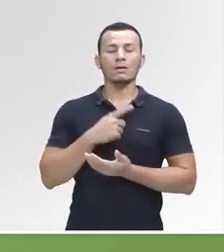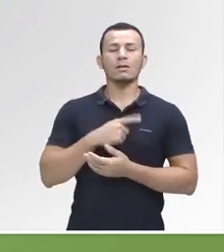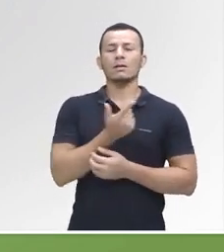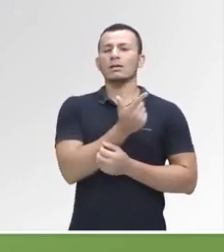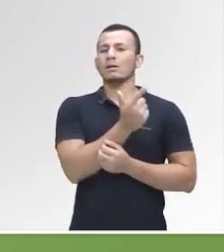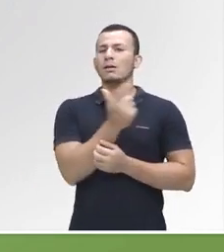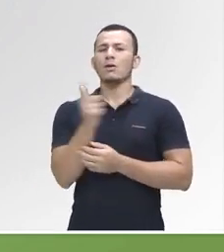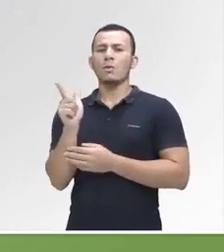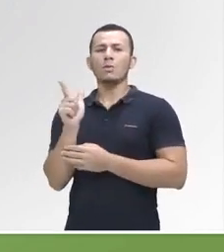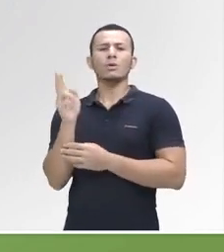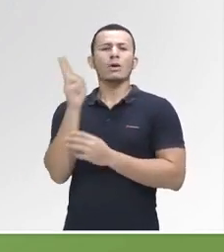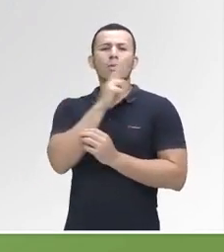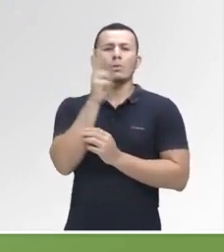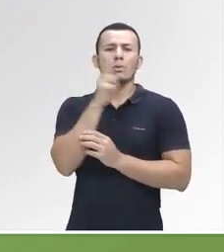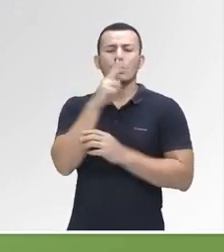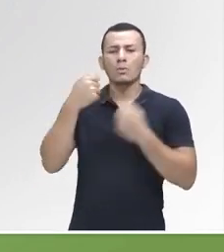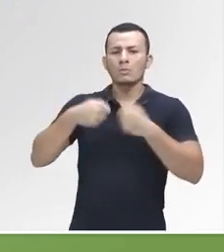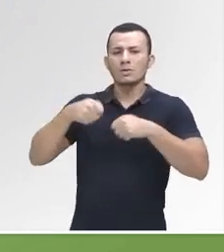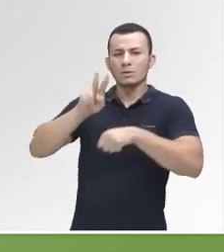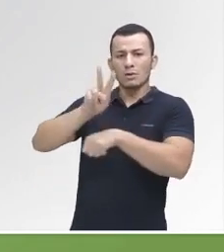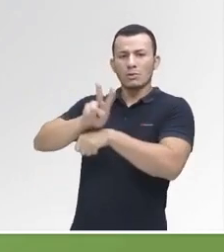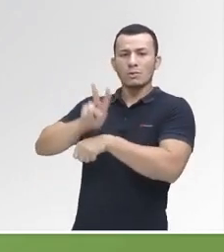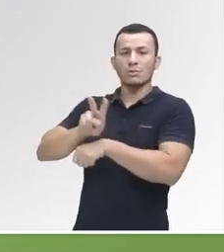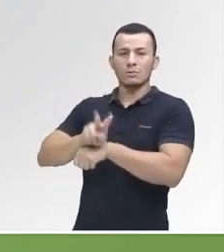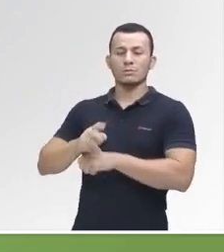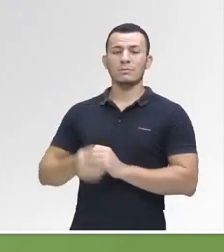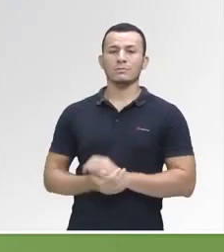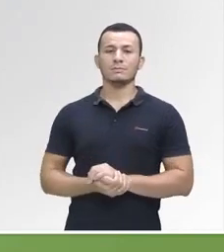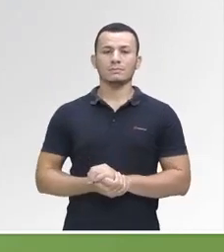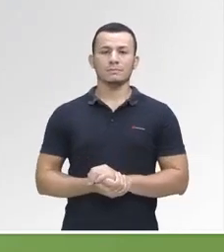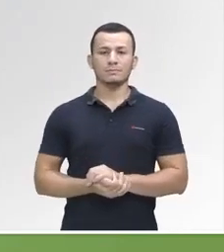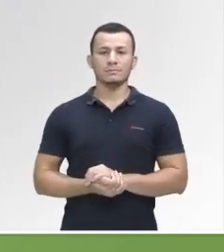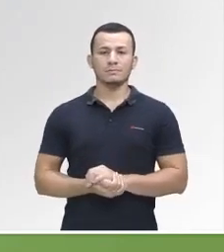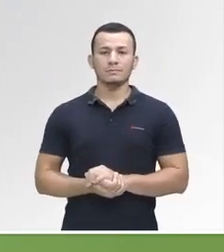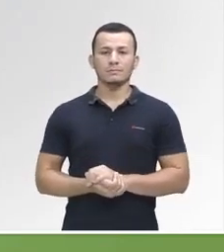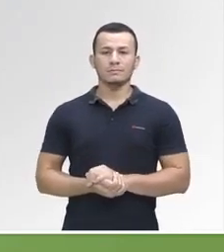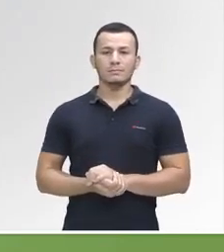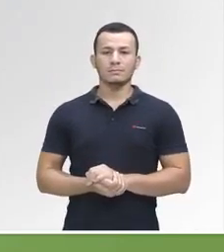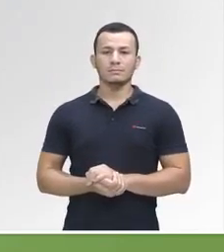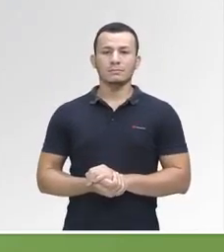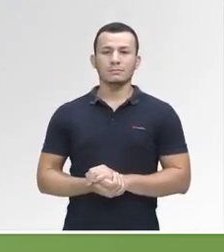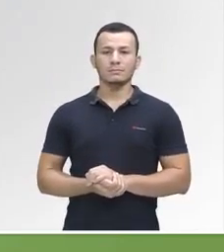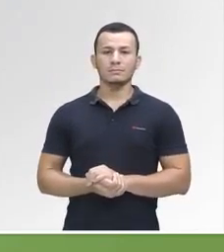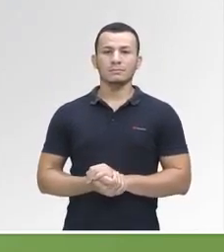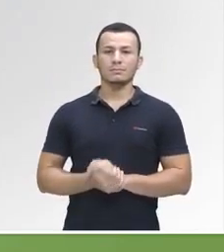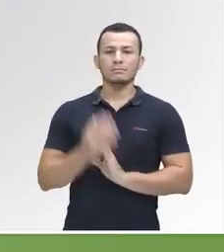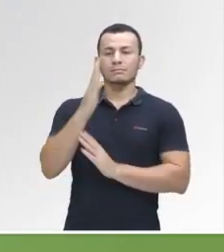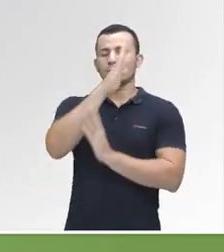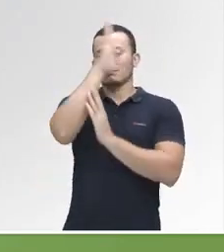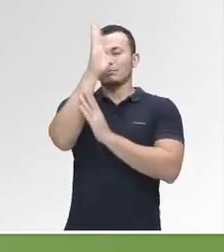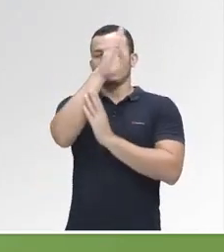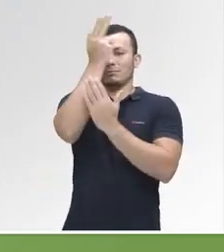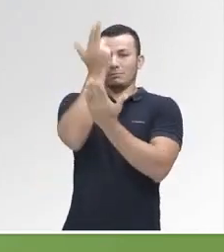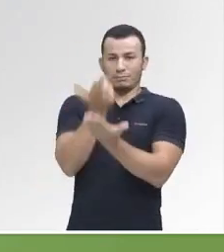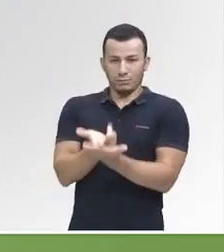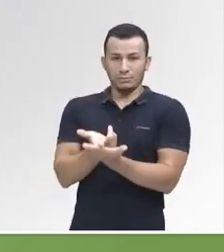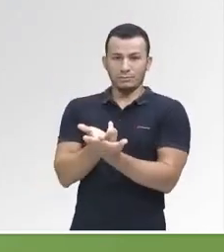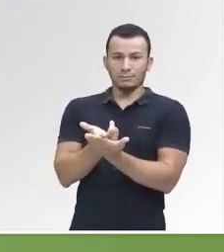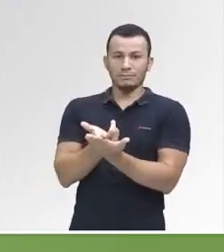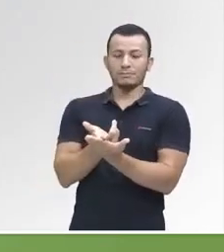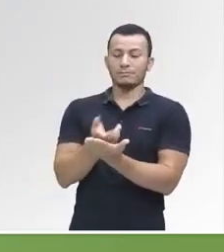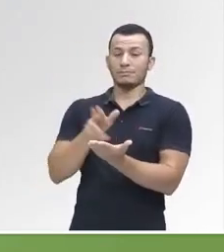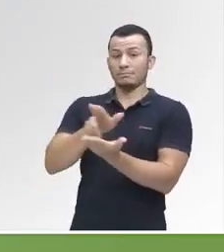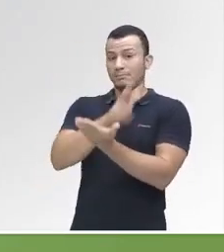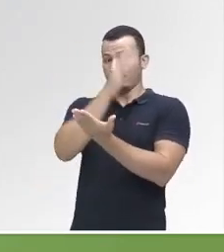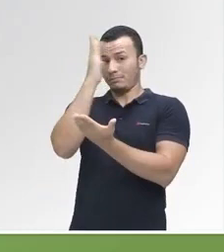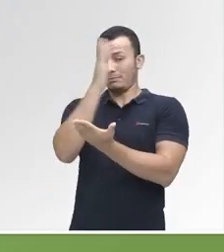de emergência, né, que precisa dos primeiros socorros. O desmaio. Em situações de desmaio,